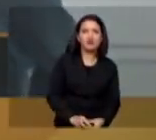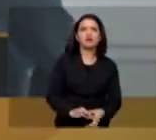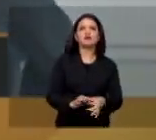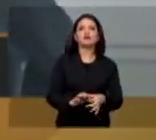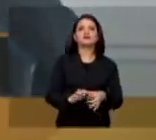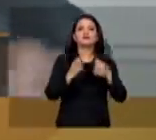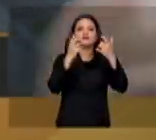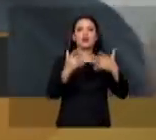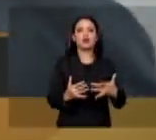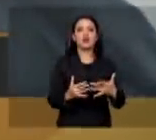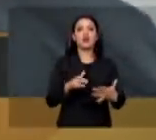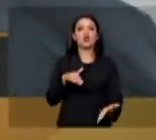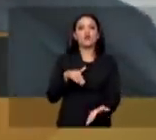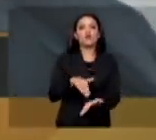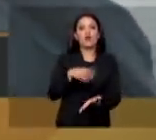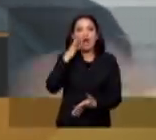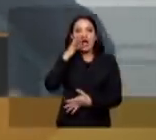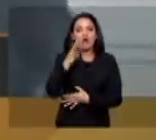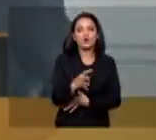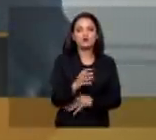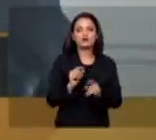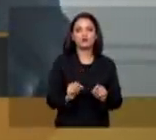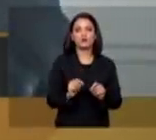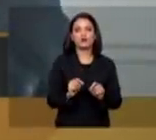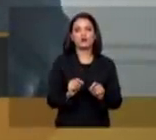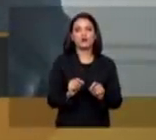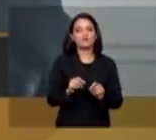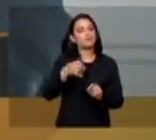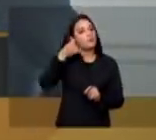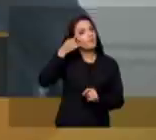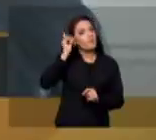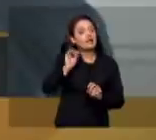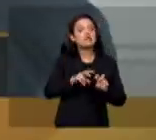a acusação é específica, sítio de Atibaia,